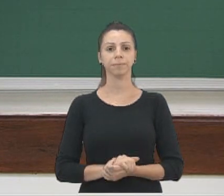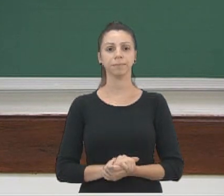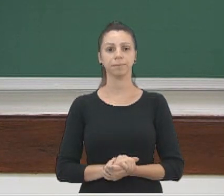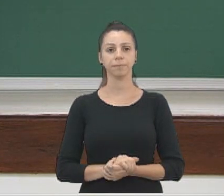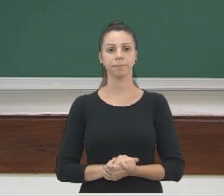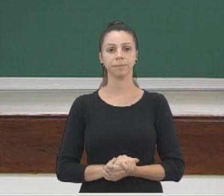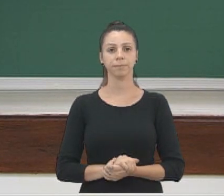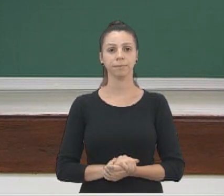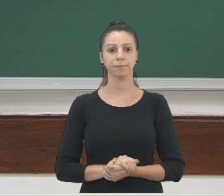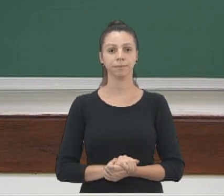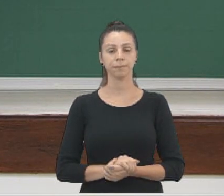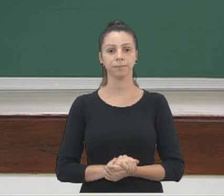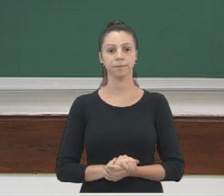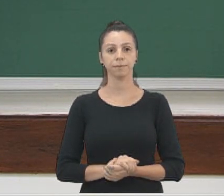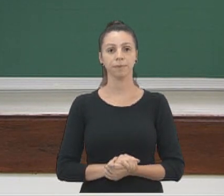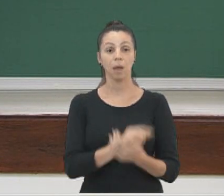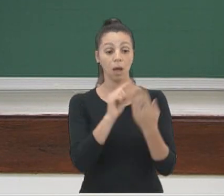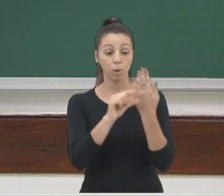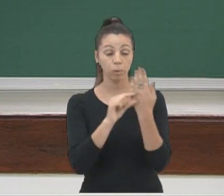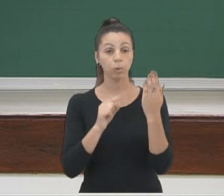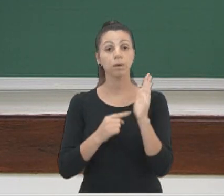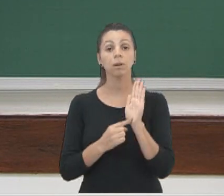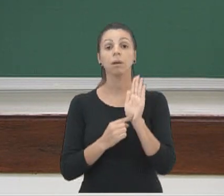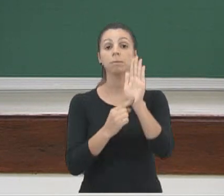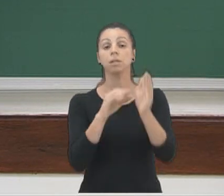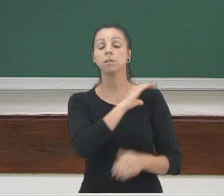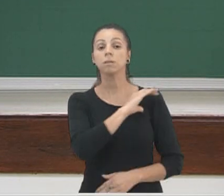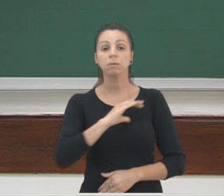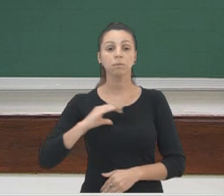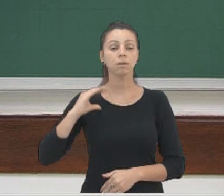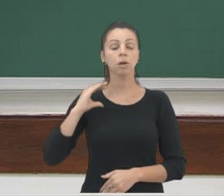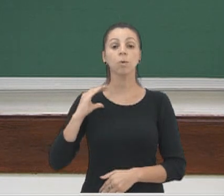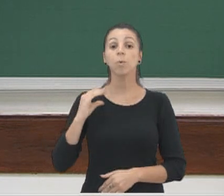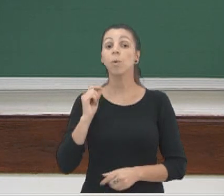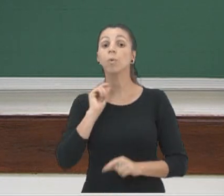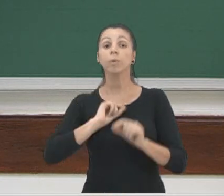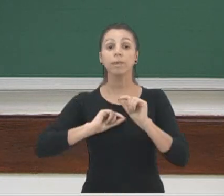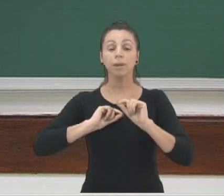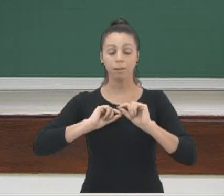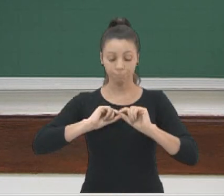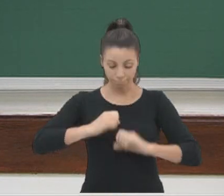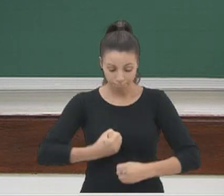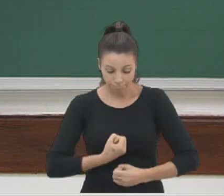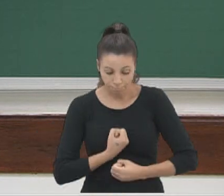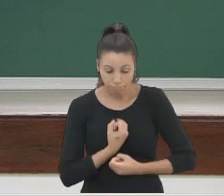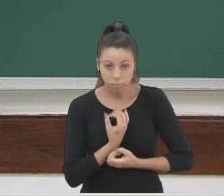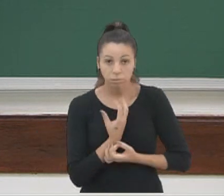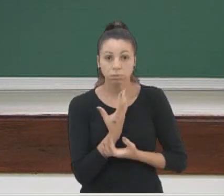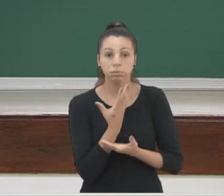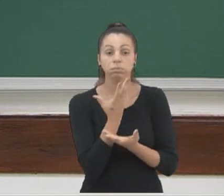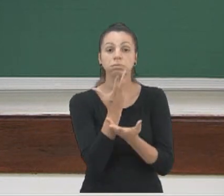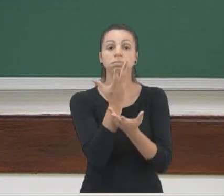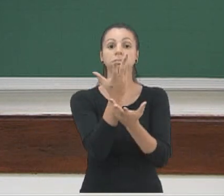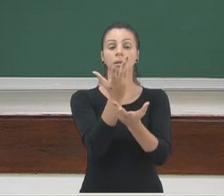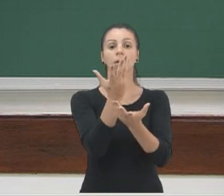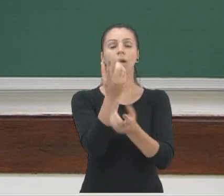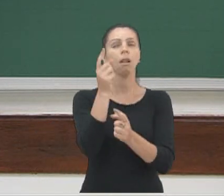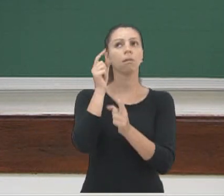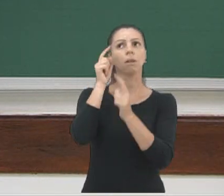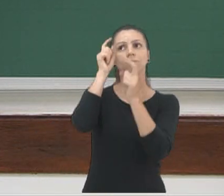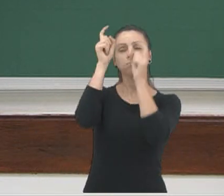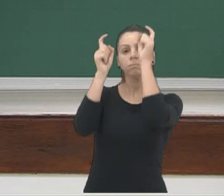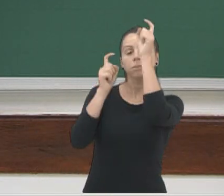de que ela apresenta questões do íntimo, né? Ela está preocupada em